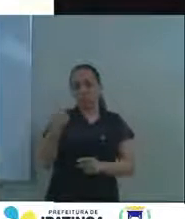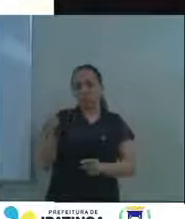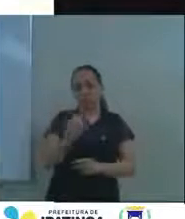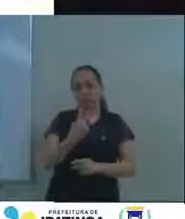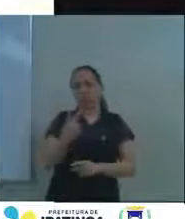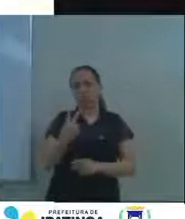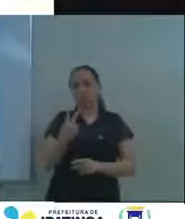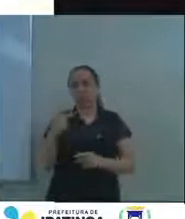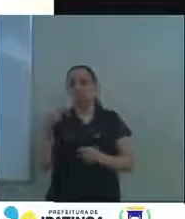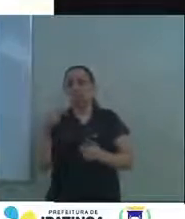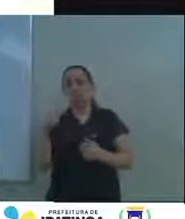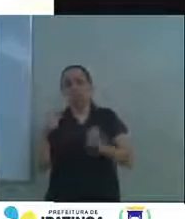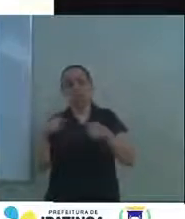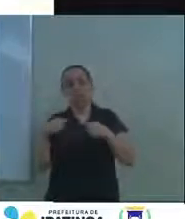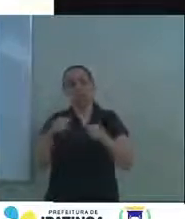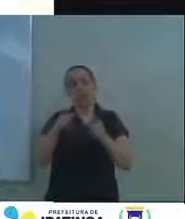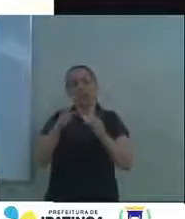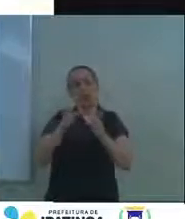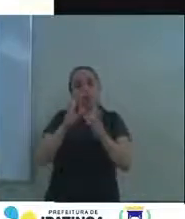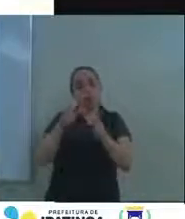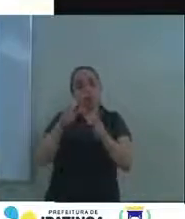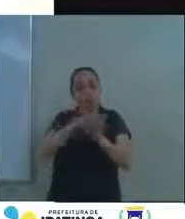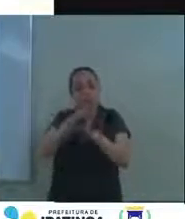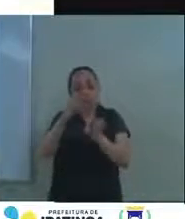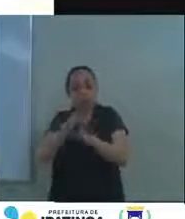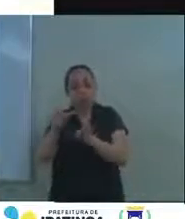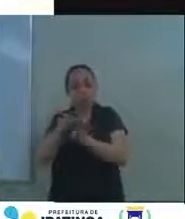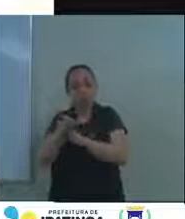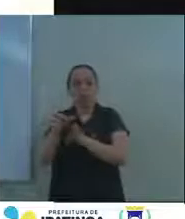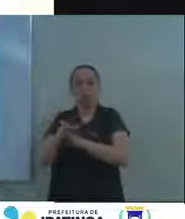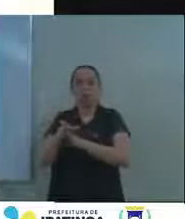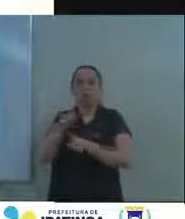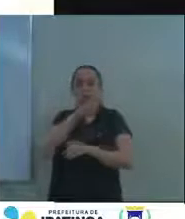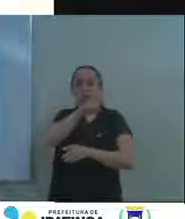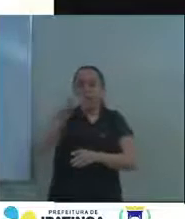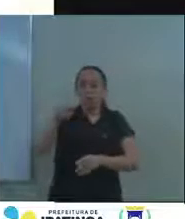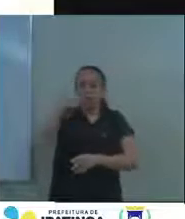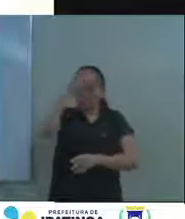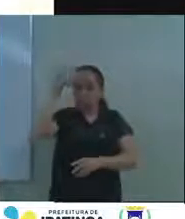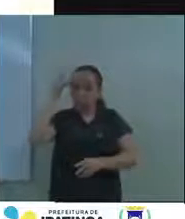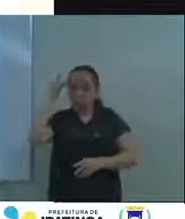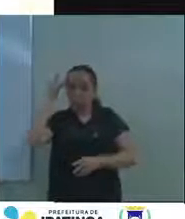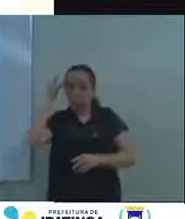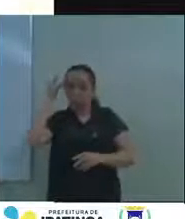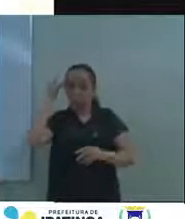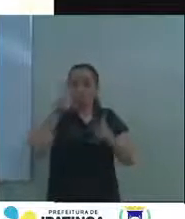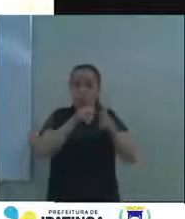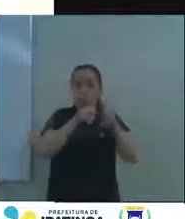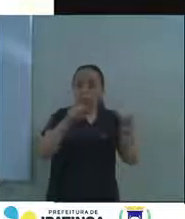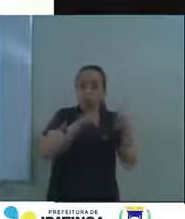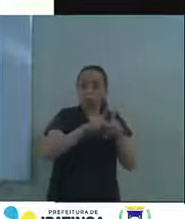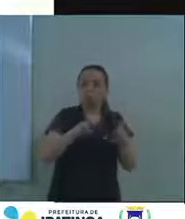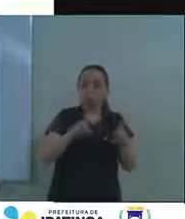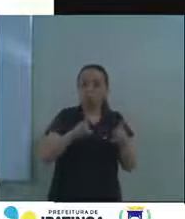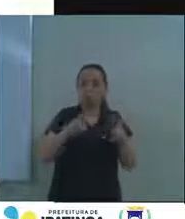gente sempre orienta fazer consultas regulares? Porque o profissional, ele vai montar de acordo com a sua demanda,